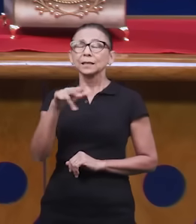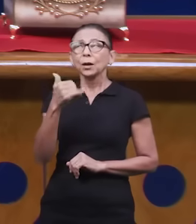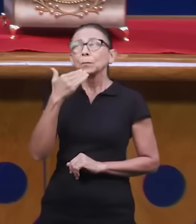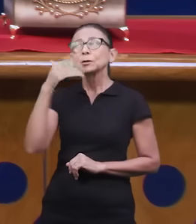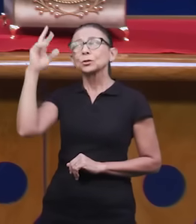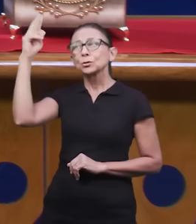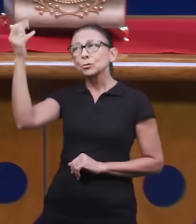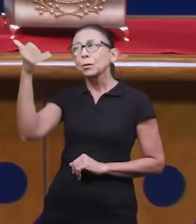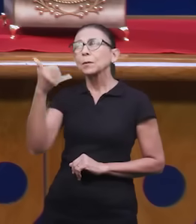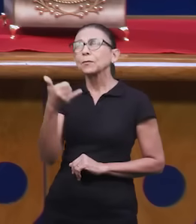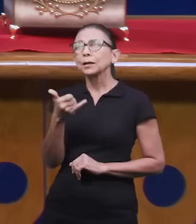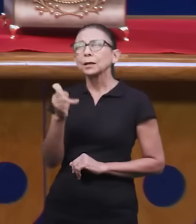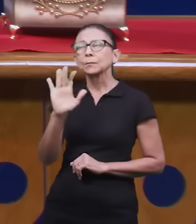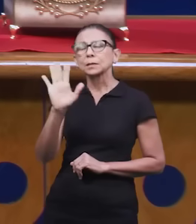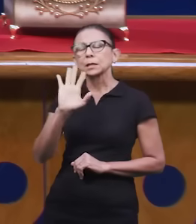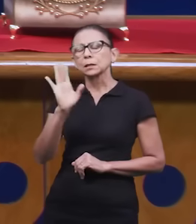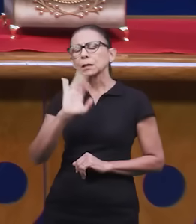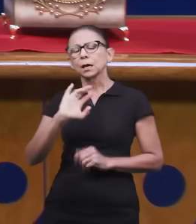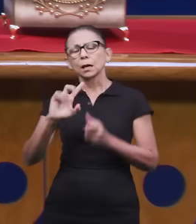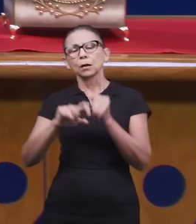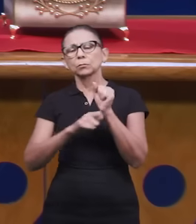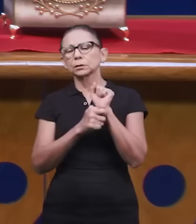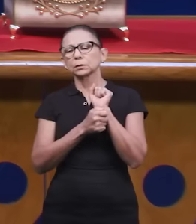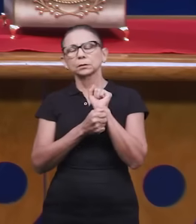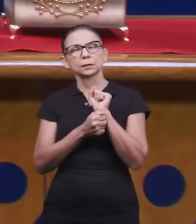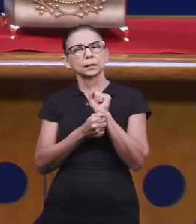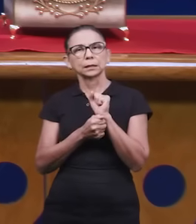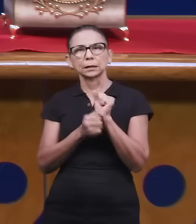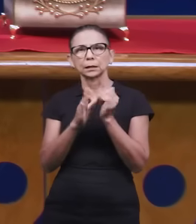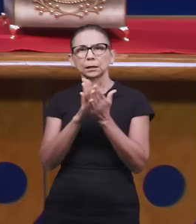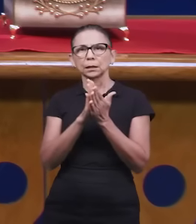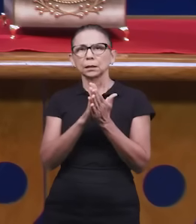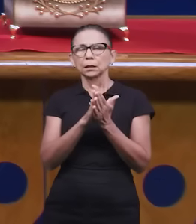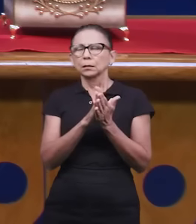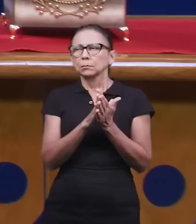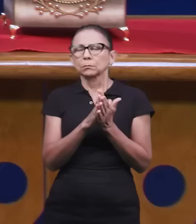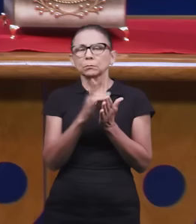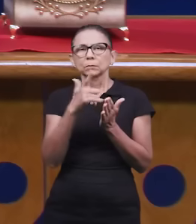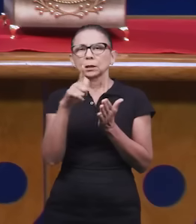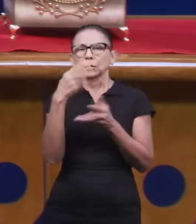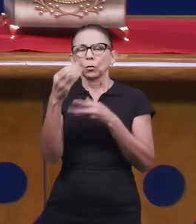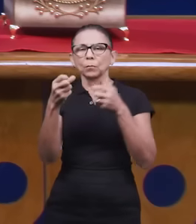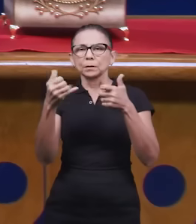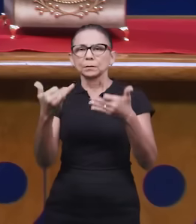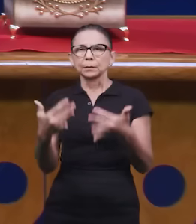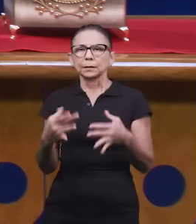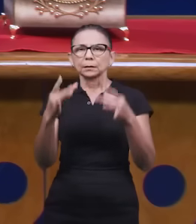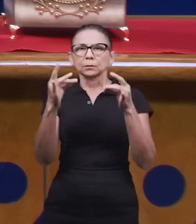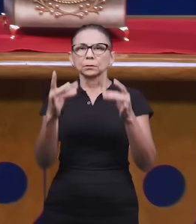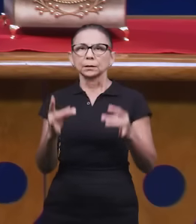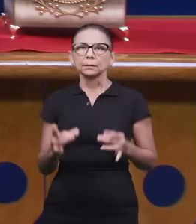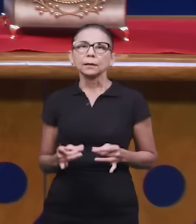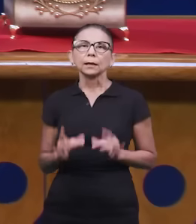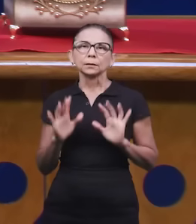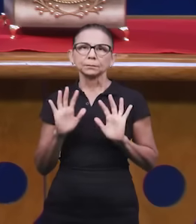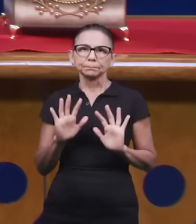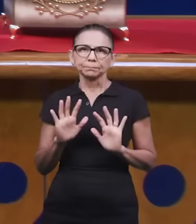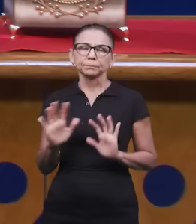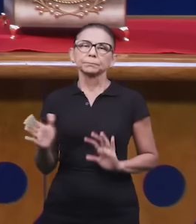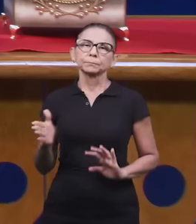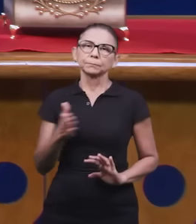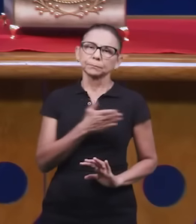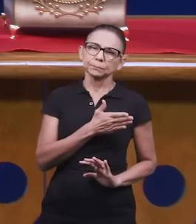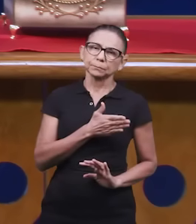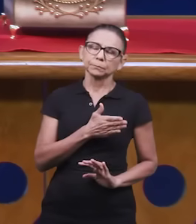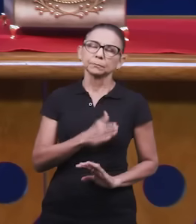o Senhor disse que essas palavras estavam seladas porque não tinha como explicar tanta coisa a Daniel neste momento.